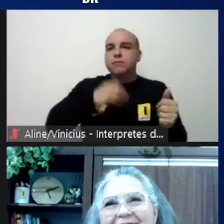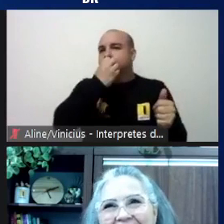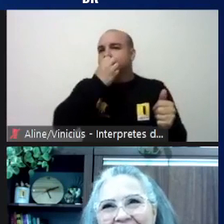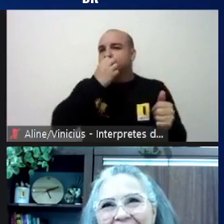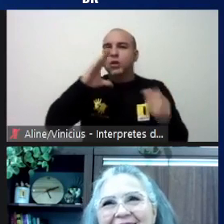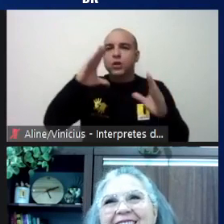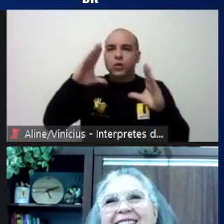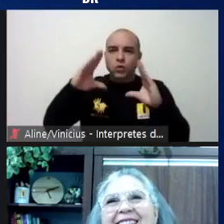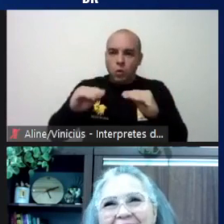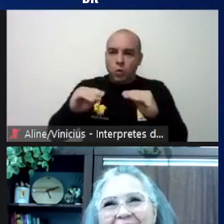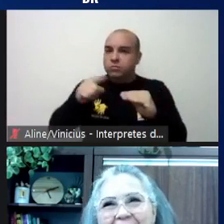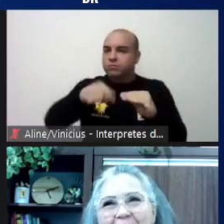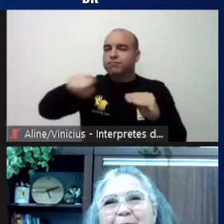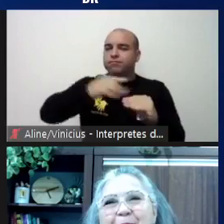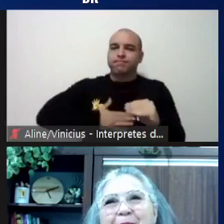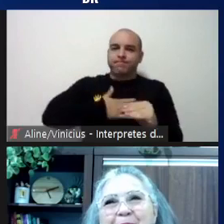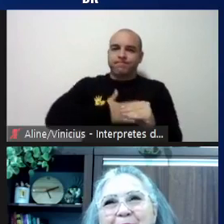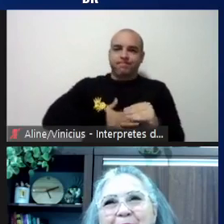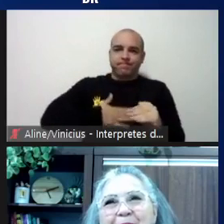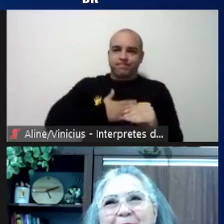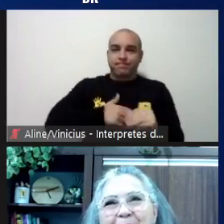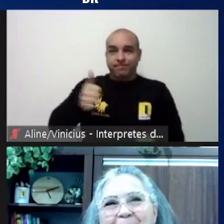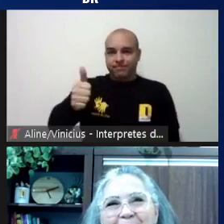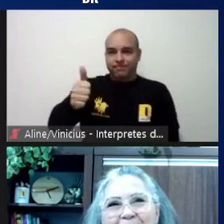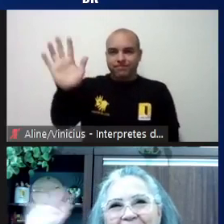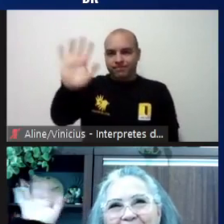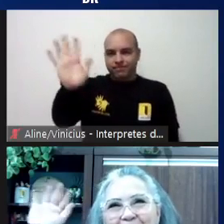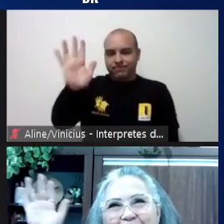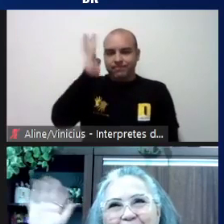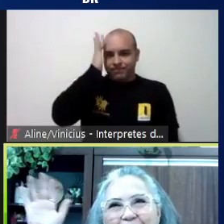por da Trust. Obrigada e nos vemos amanhã.